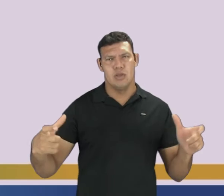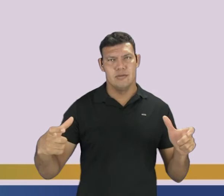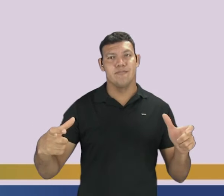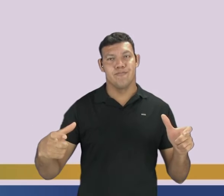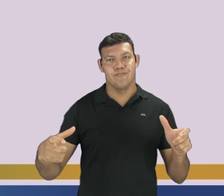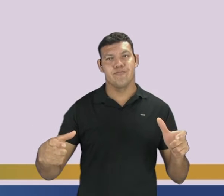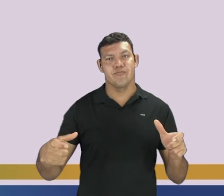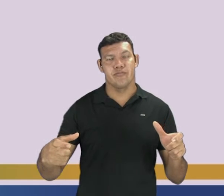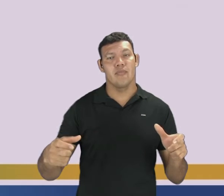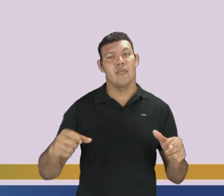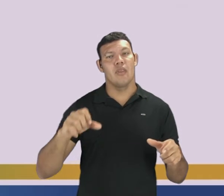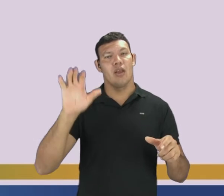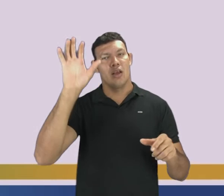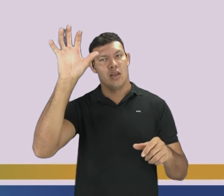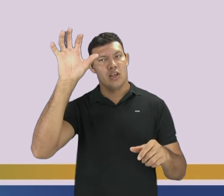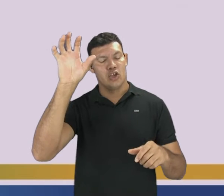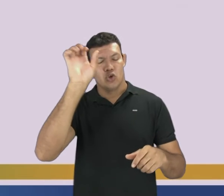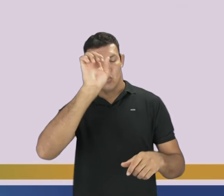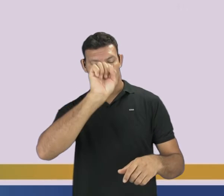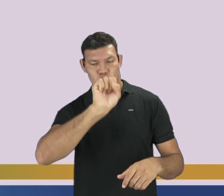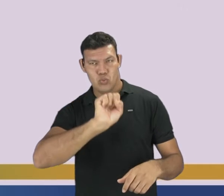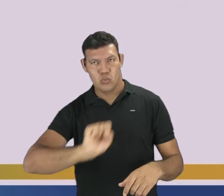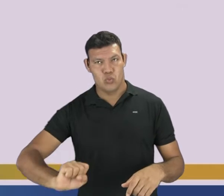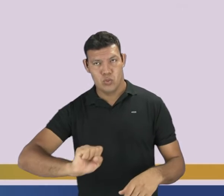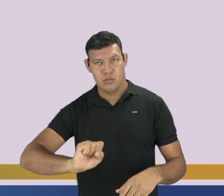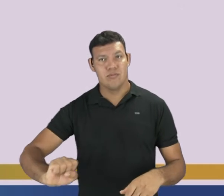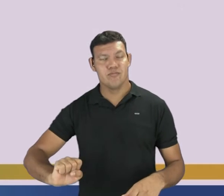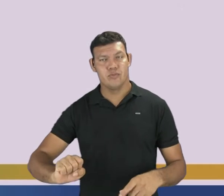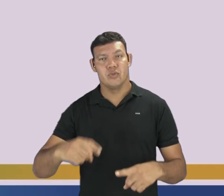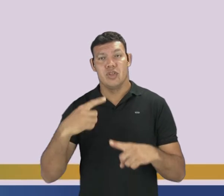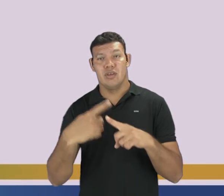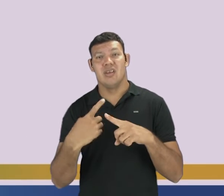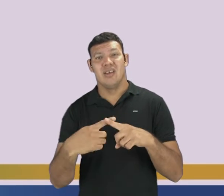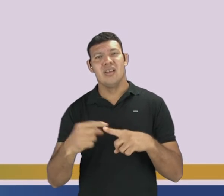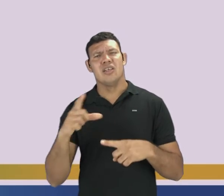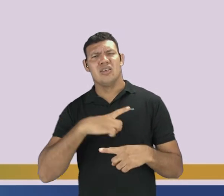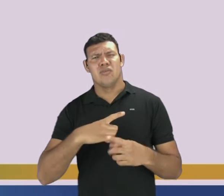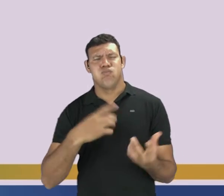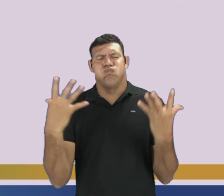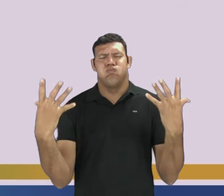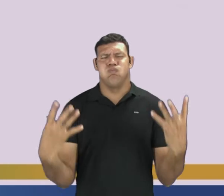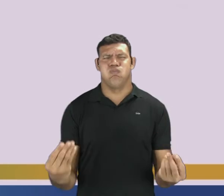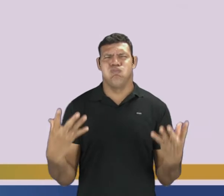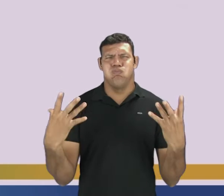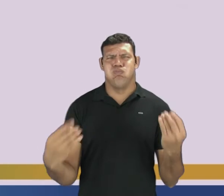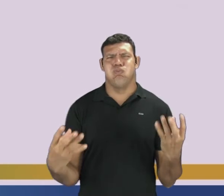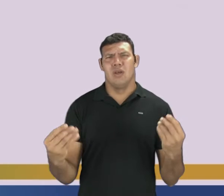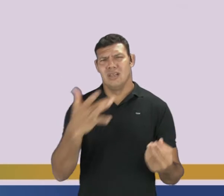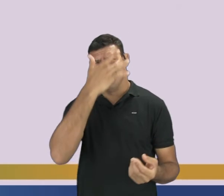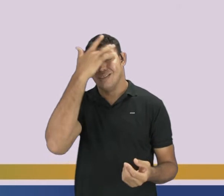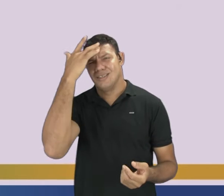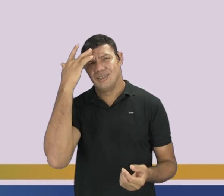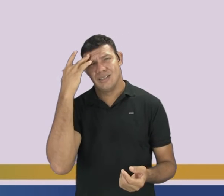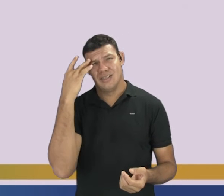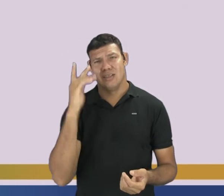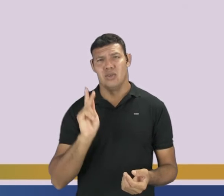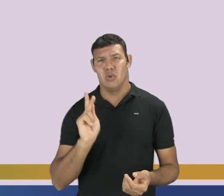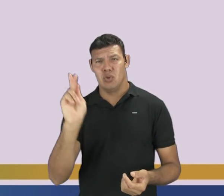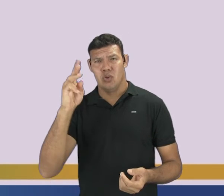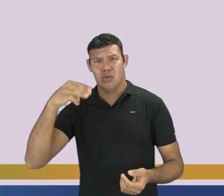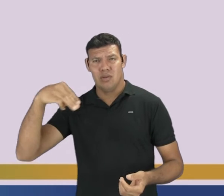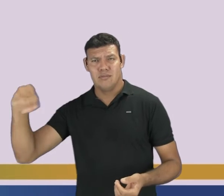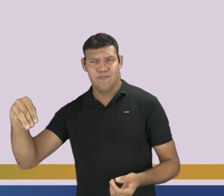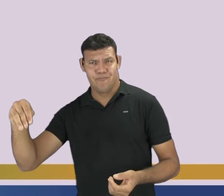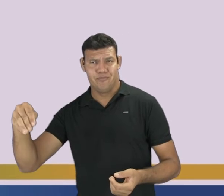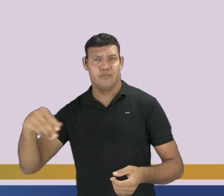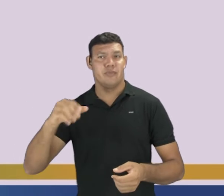região sudeste. Por quê? Porque lá tem mais habitantes por quilômetro quadrado. E a